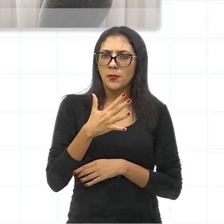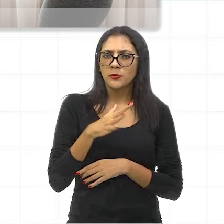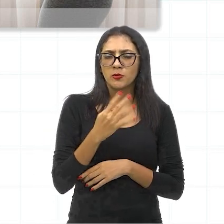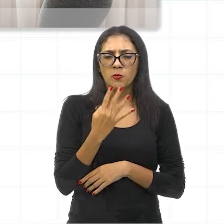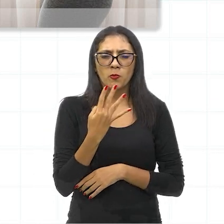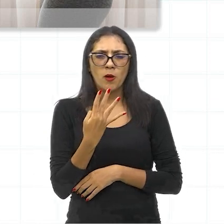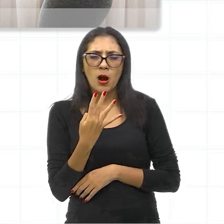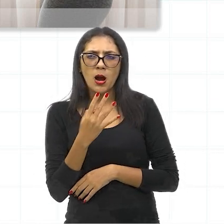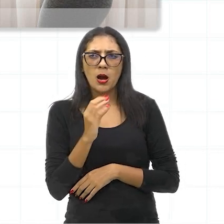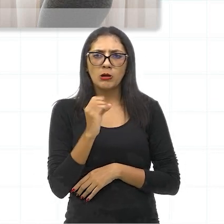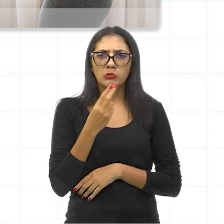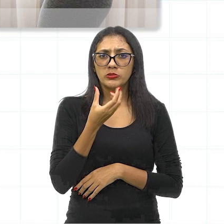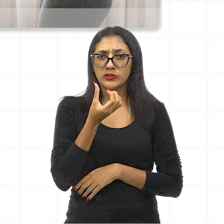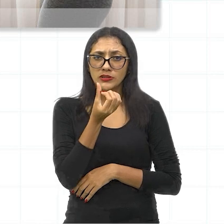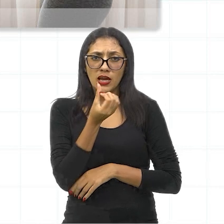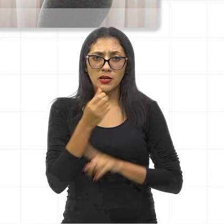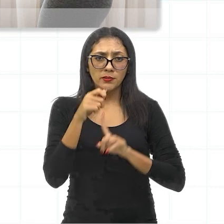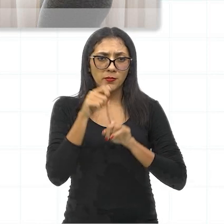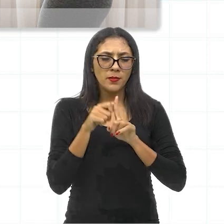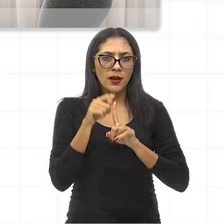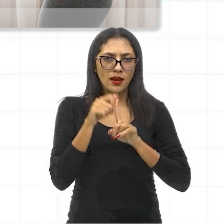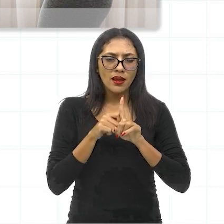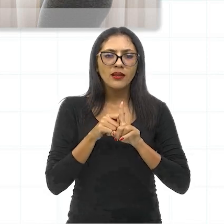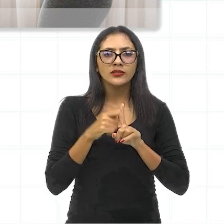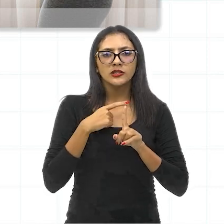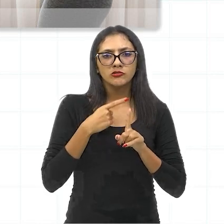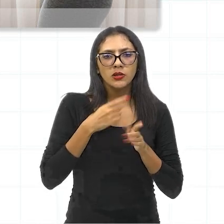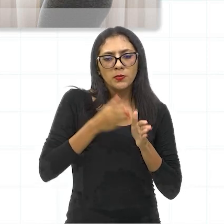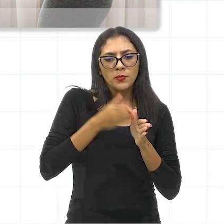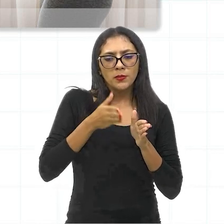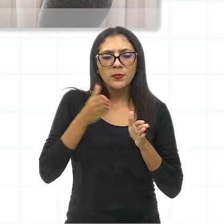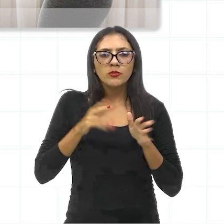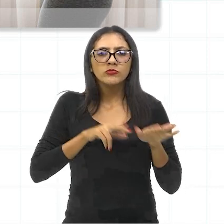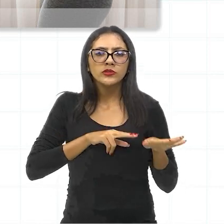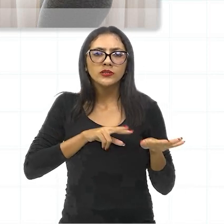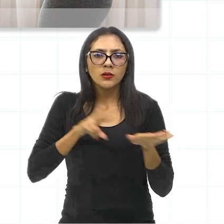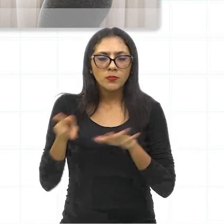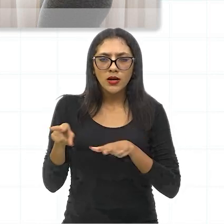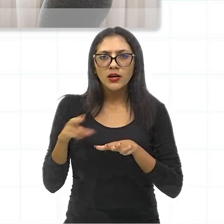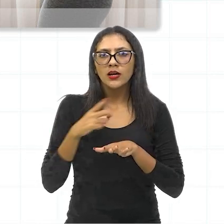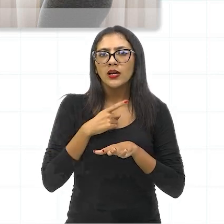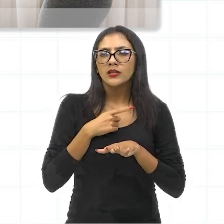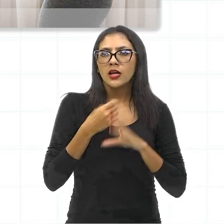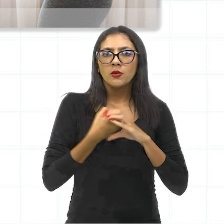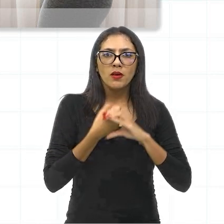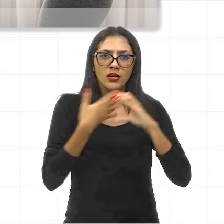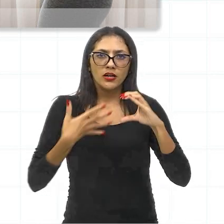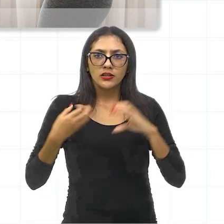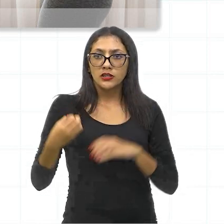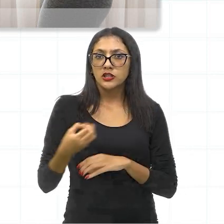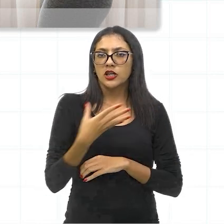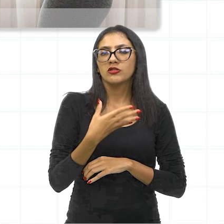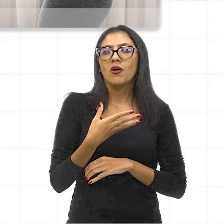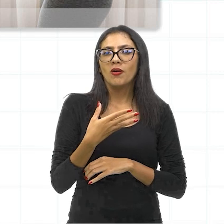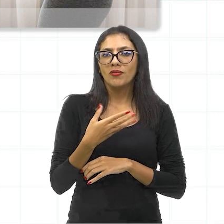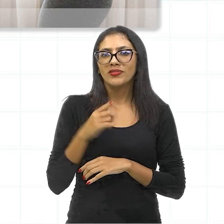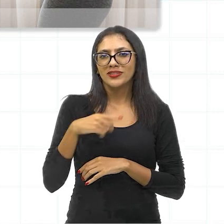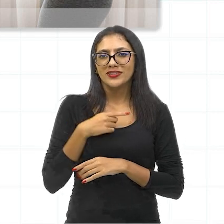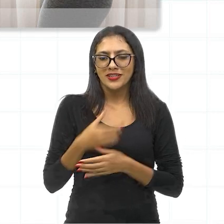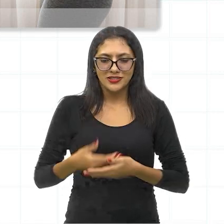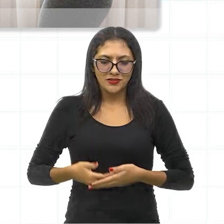exemplo, né? Então, a cada semana da gestação, a gente vai ter um desenvolvimento ali para aquele feto, né? Vão surgindo